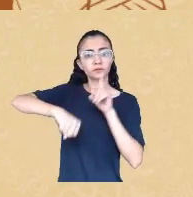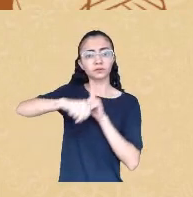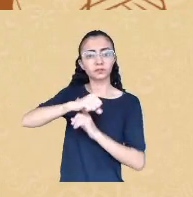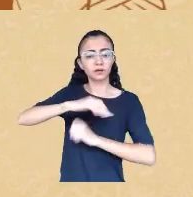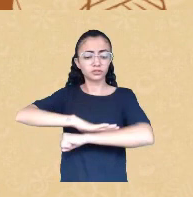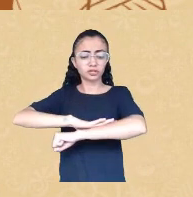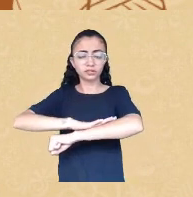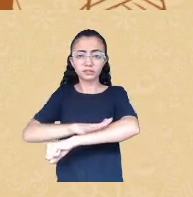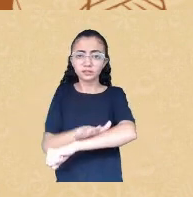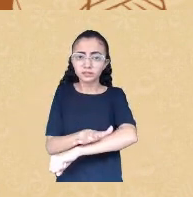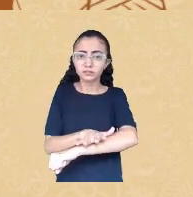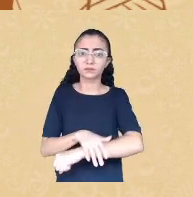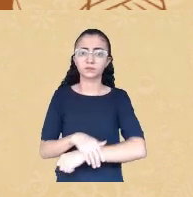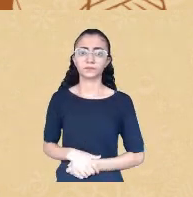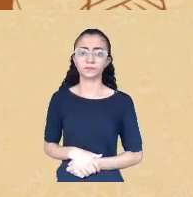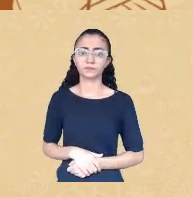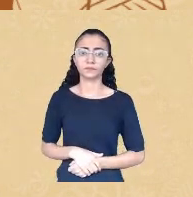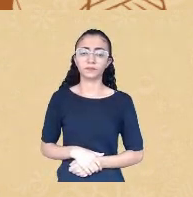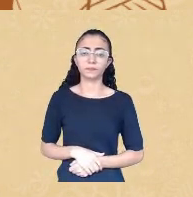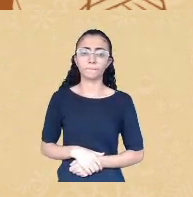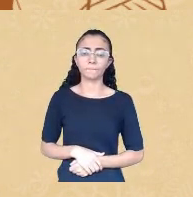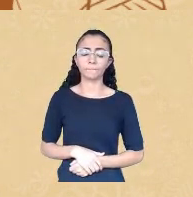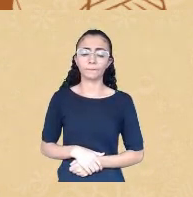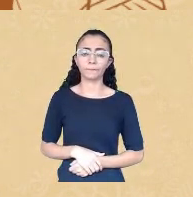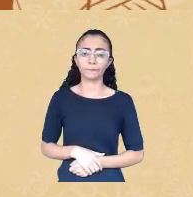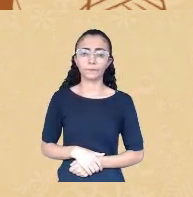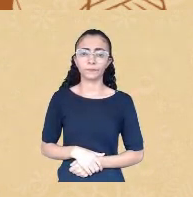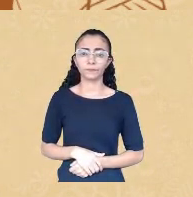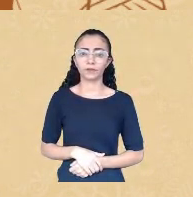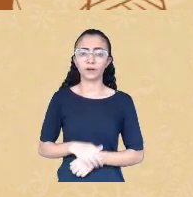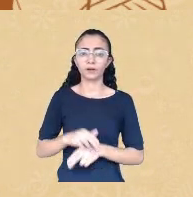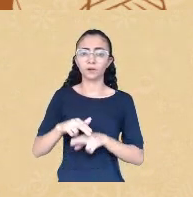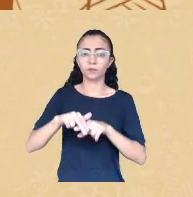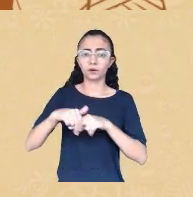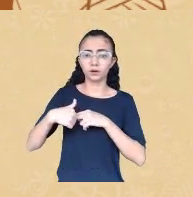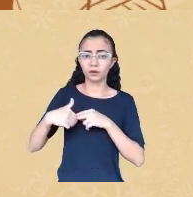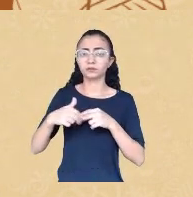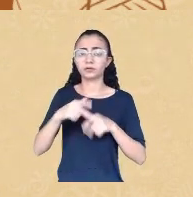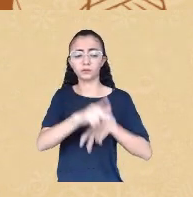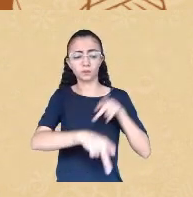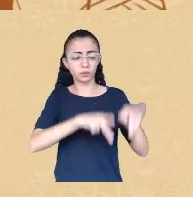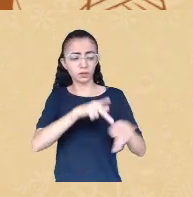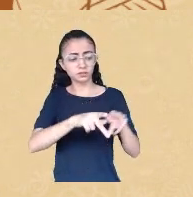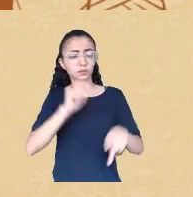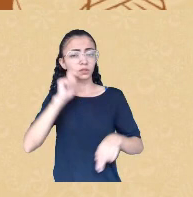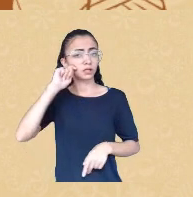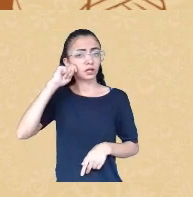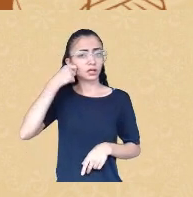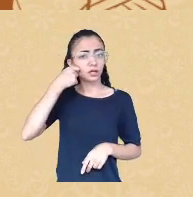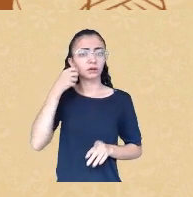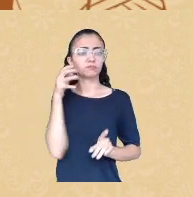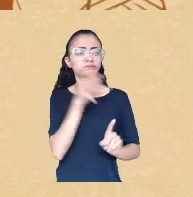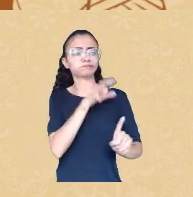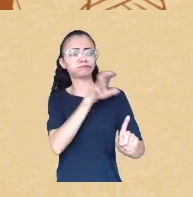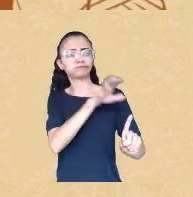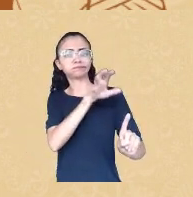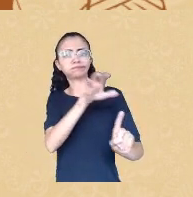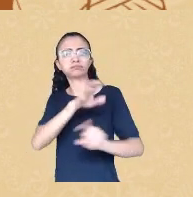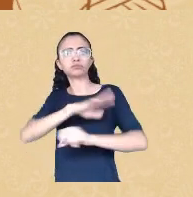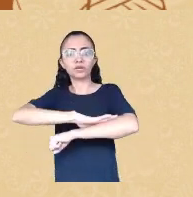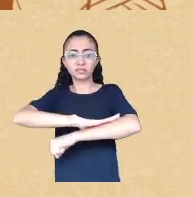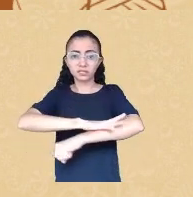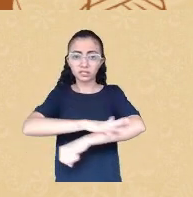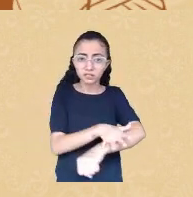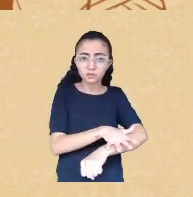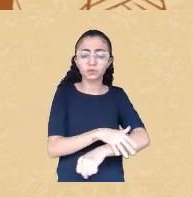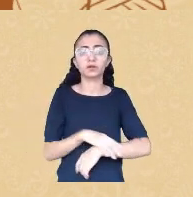geracional vivida pela população negra, poderia até falar indígena aqui, essa população, essas